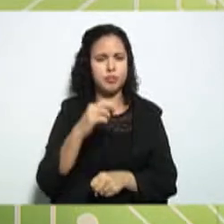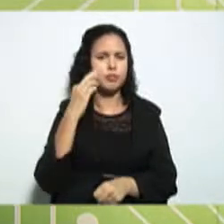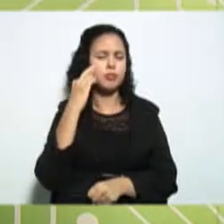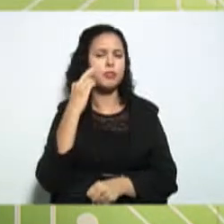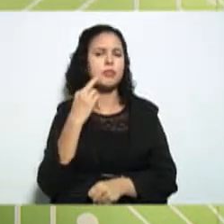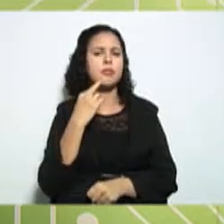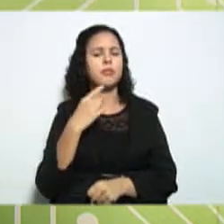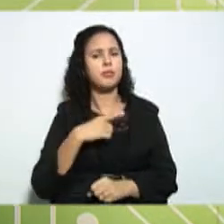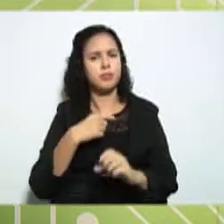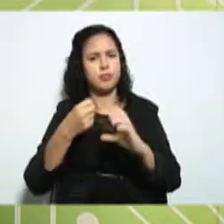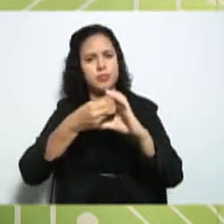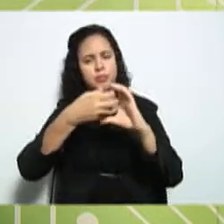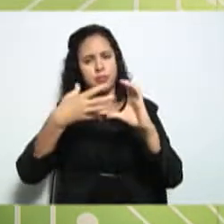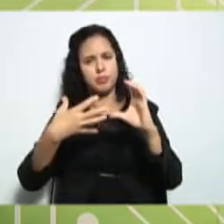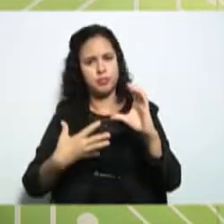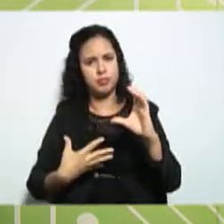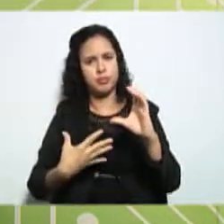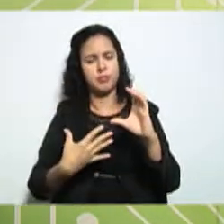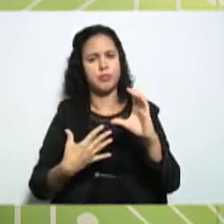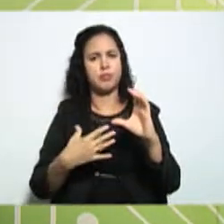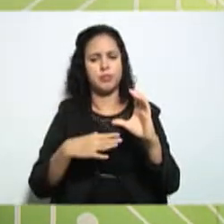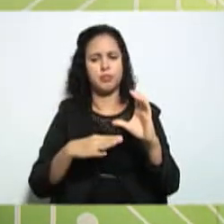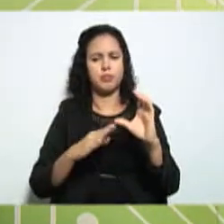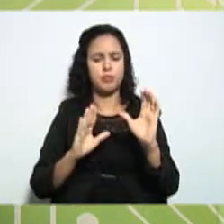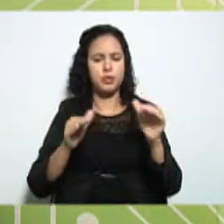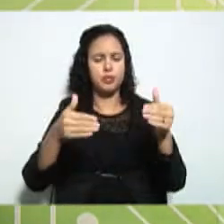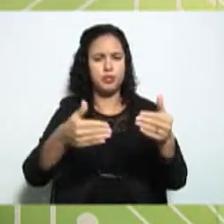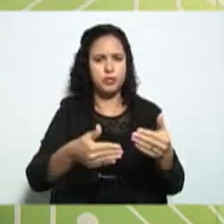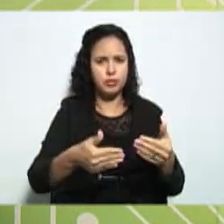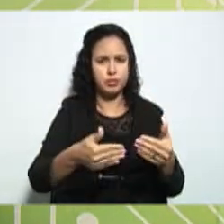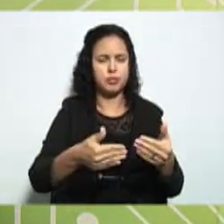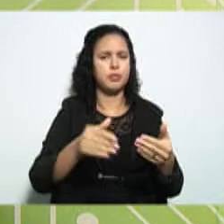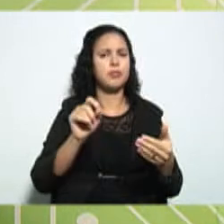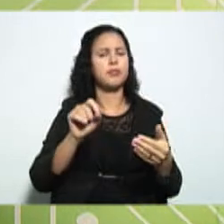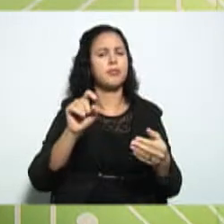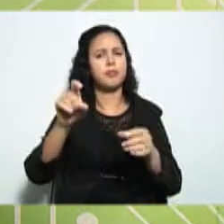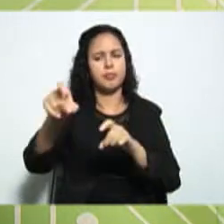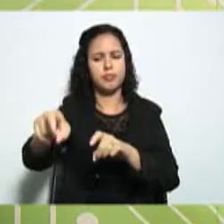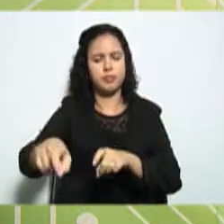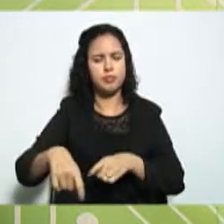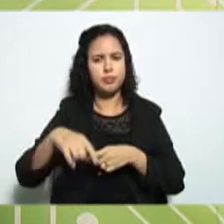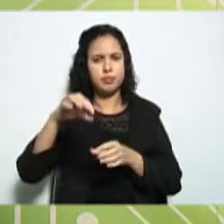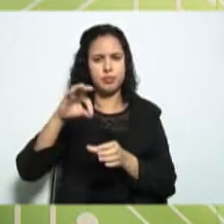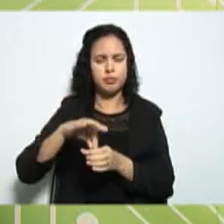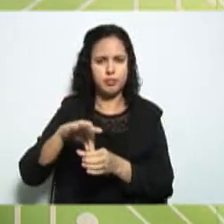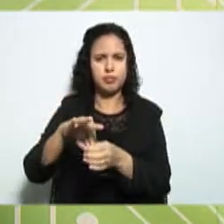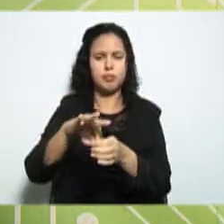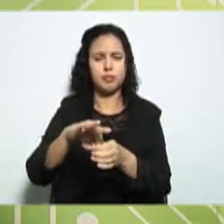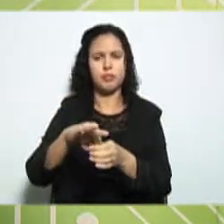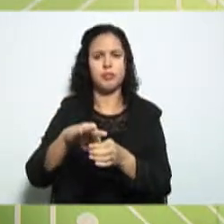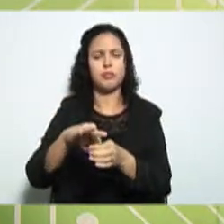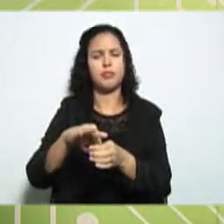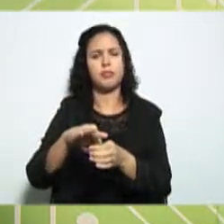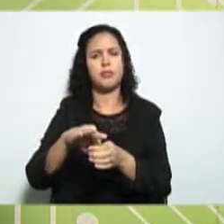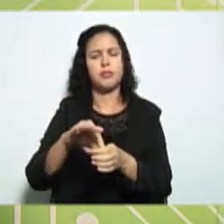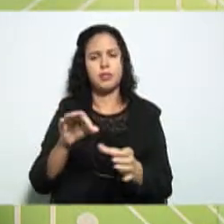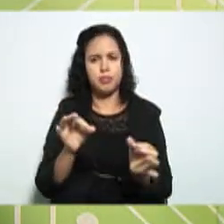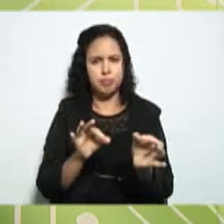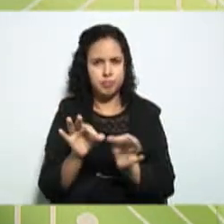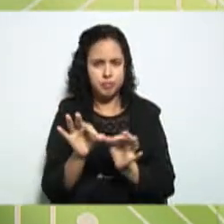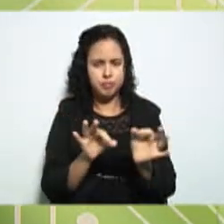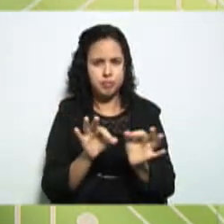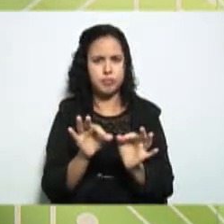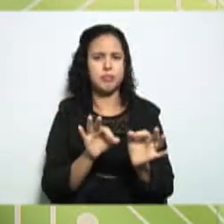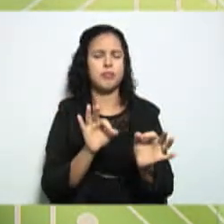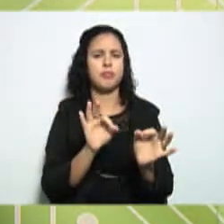ter uma produção econômica bastante voltada para a agricultura, ele tende a ser muito beneficiado pela agricultura organizada na forma